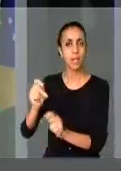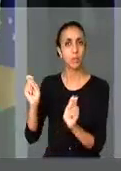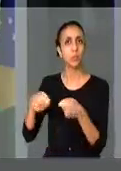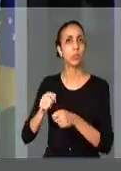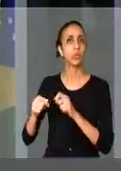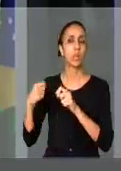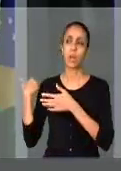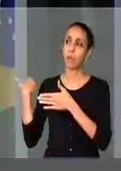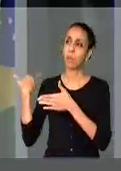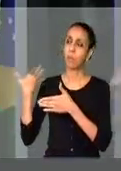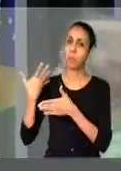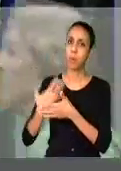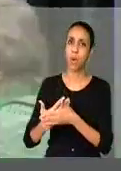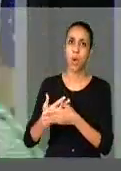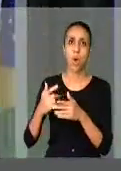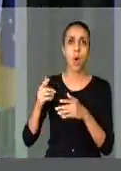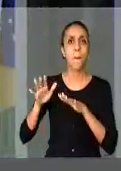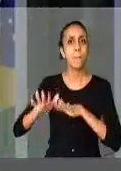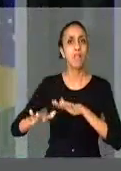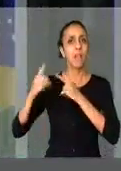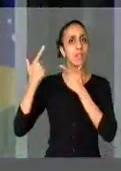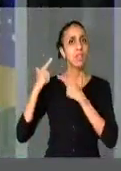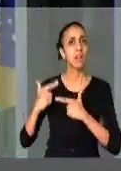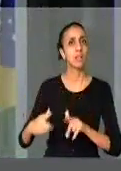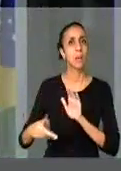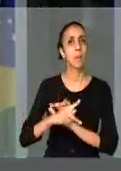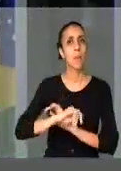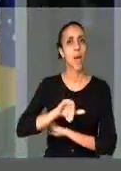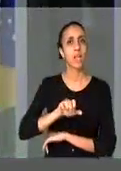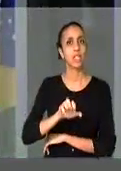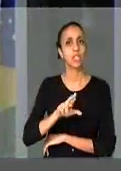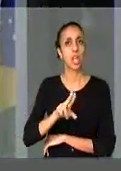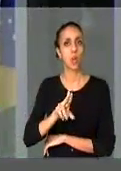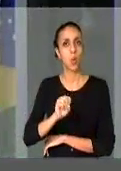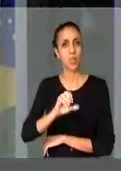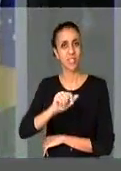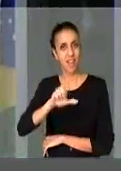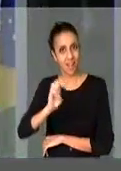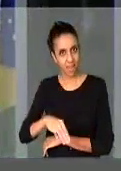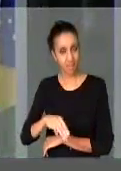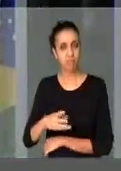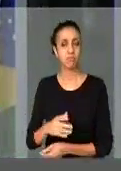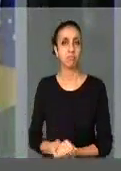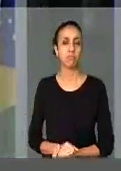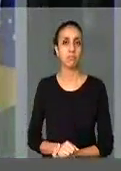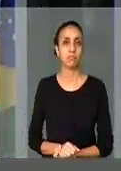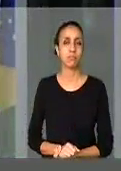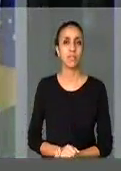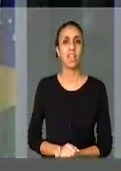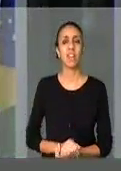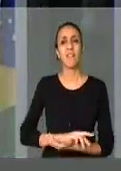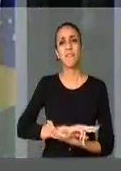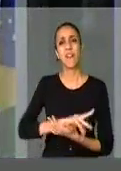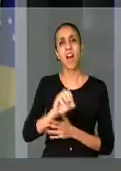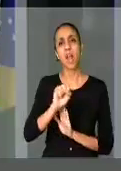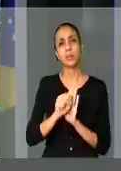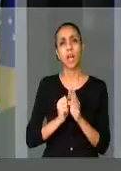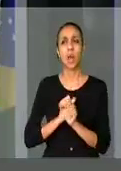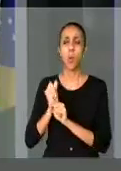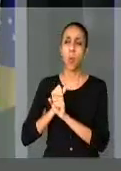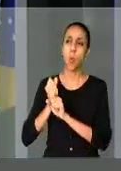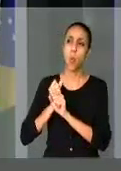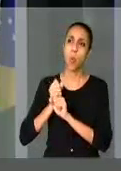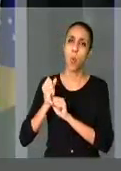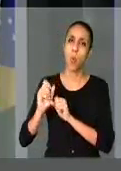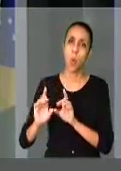manter-se vinculada às tradições de Jerusalém, mesmo quando ficaram exilados por séculos da terra